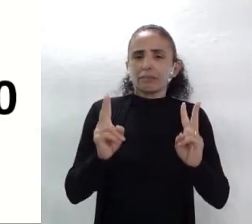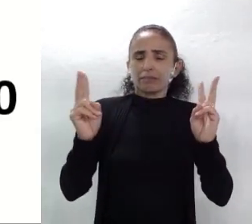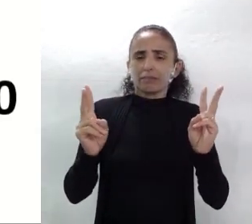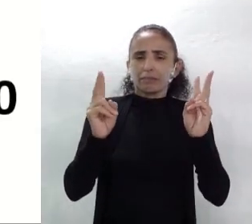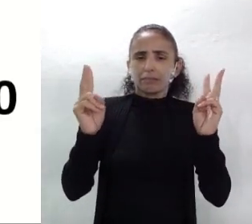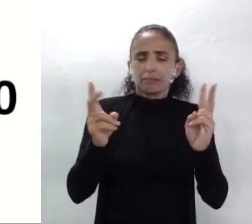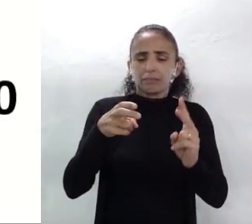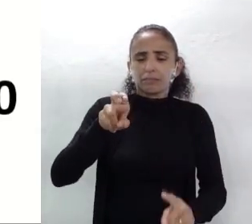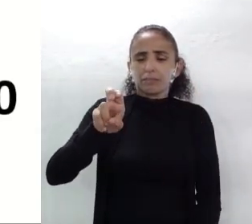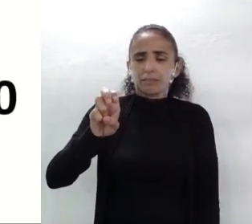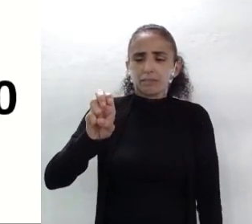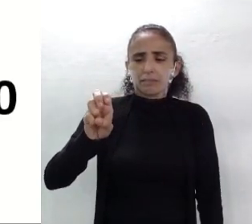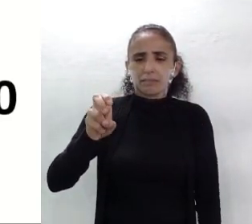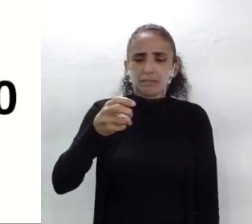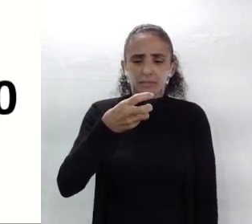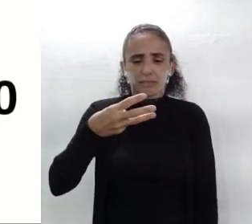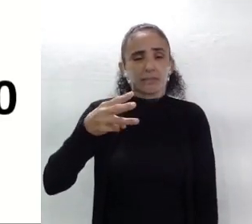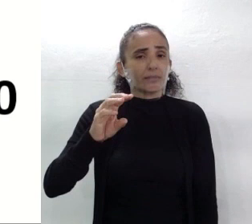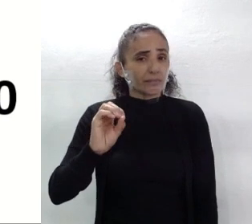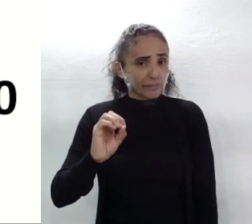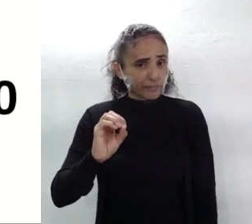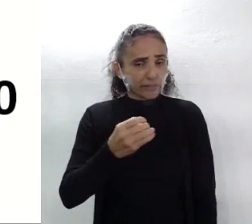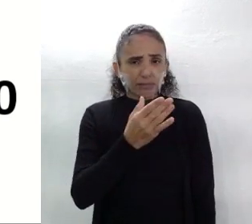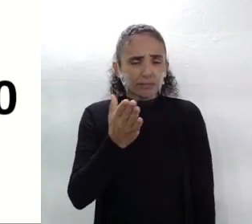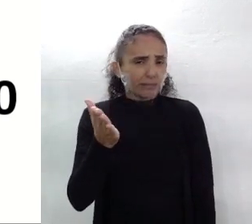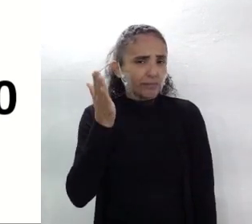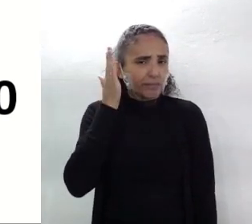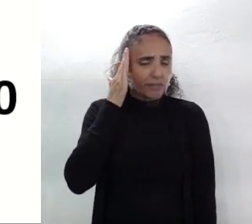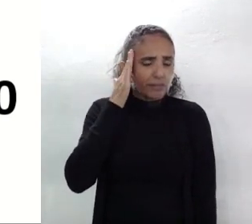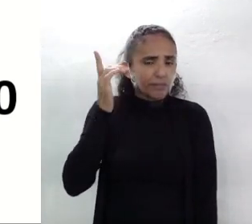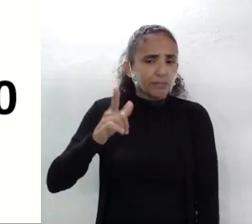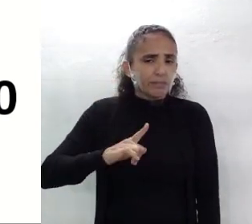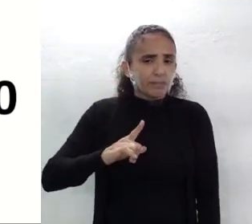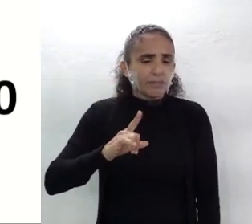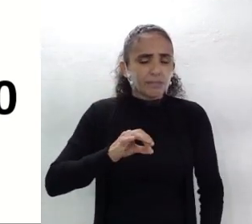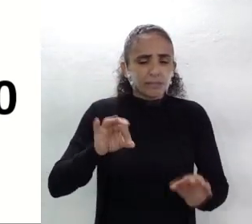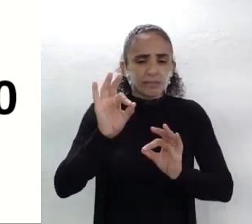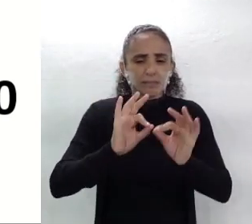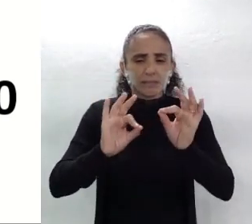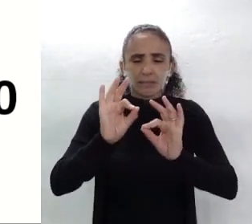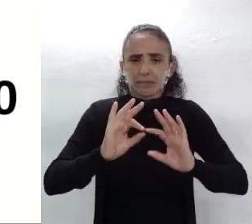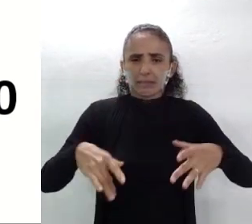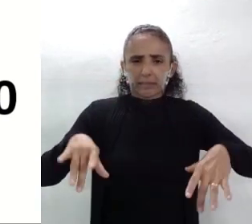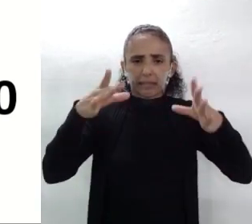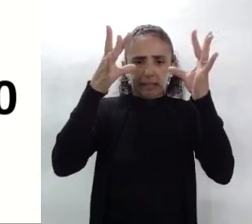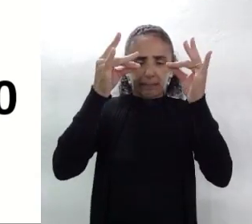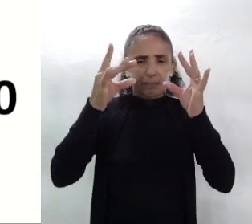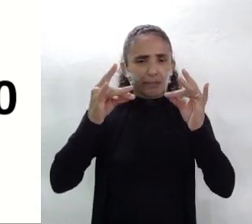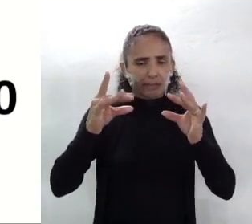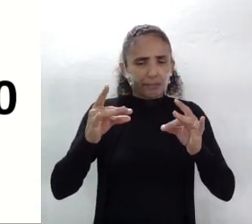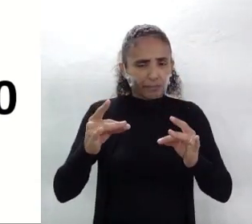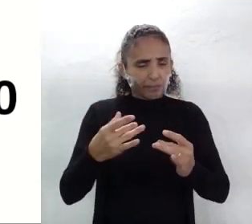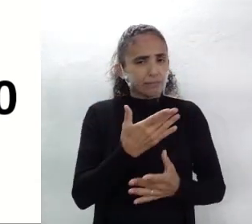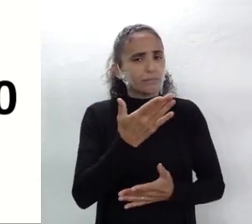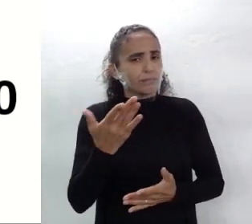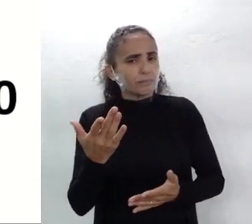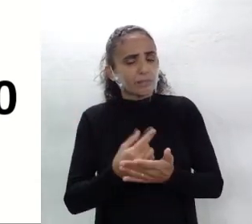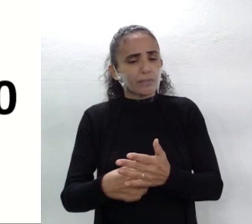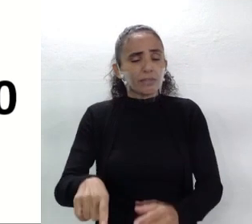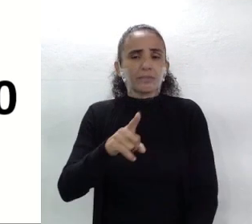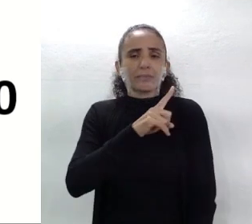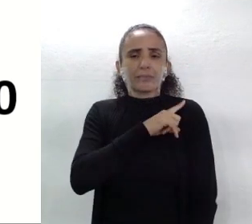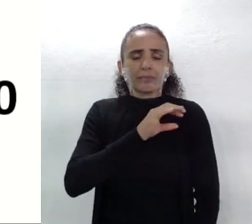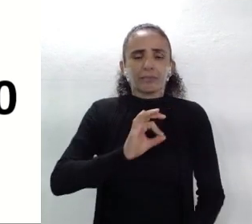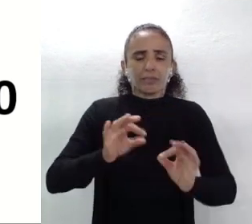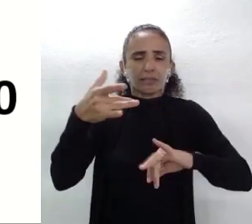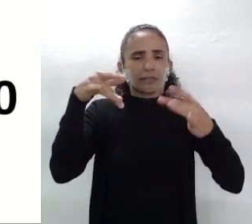a 530. Daí, você tem a equação polinomial do primeiro grau. Por que do primeiro grau? Porque